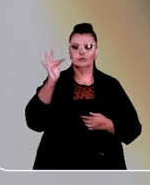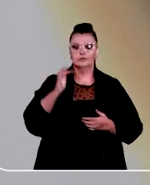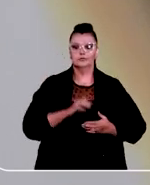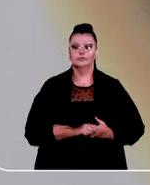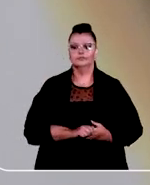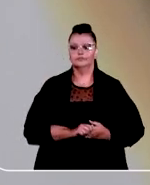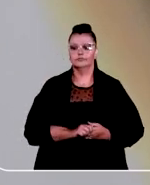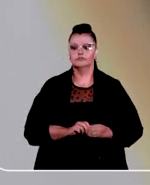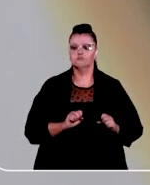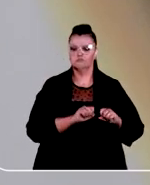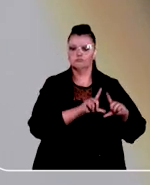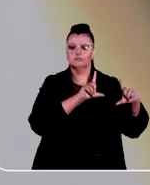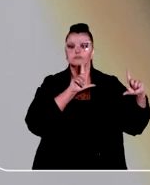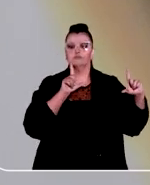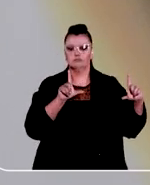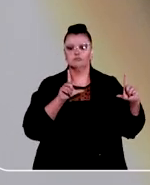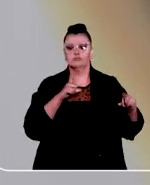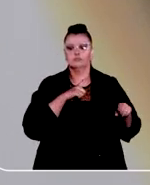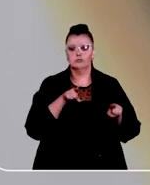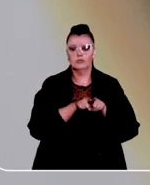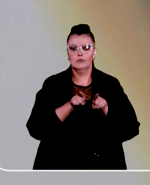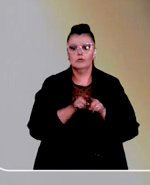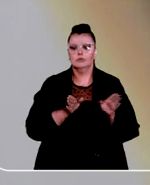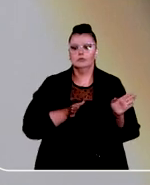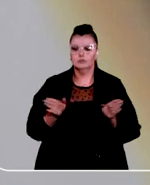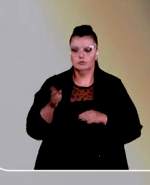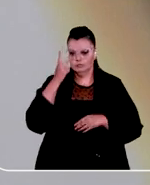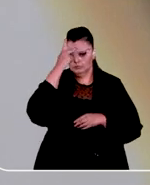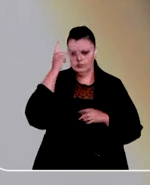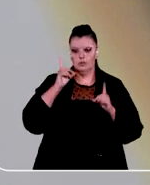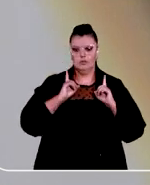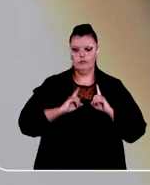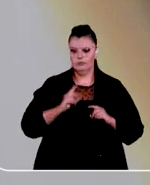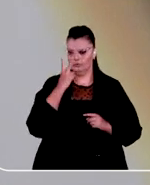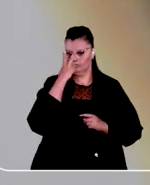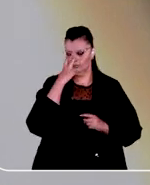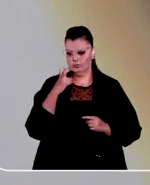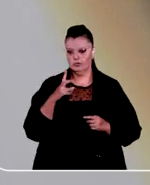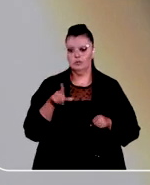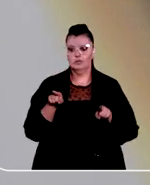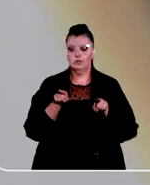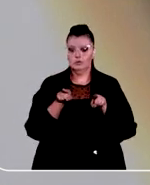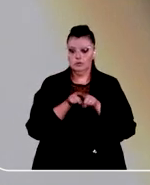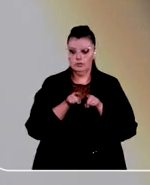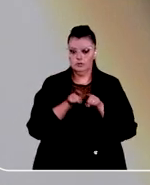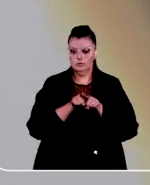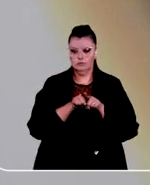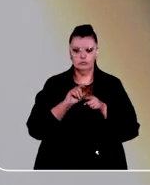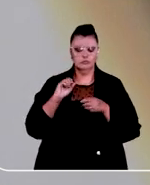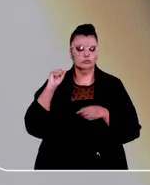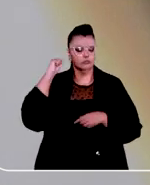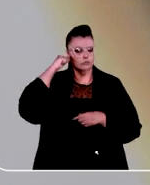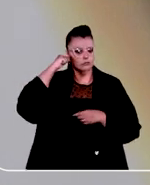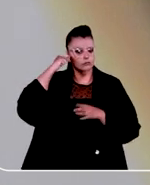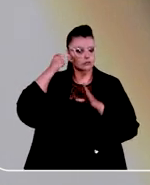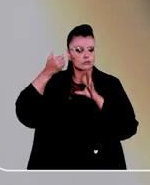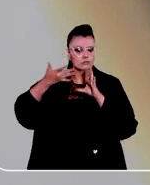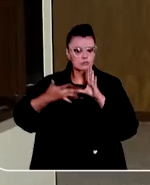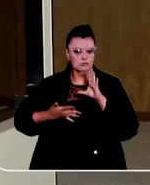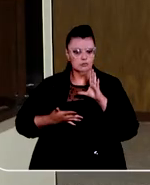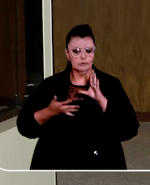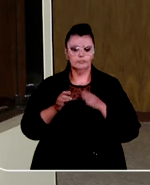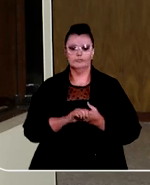desta corte e compartilhá-la de forma acessível e inspiradora com as gerações presentes e